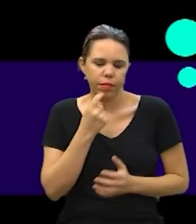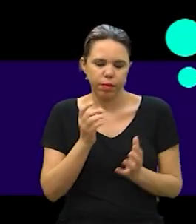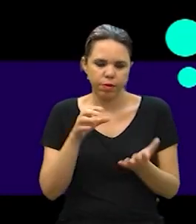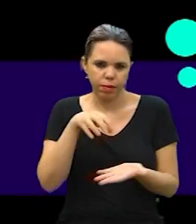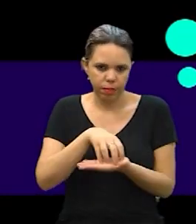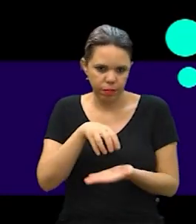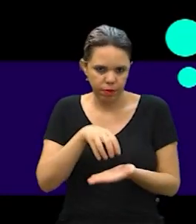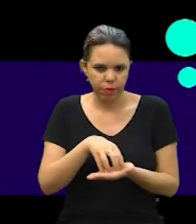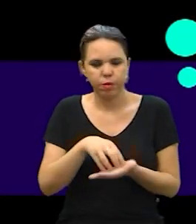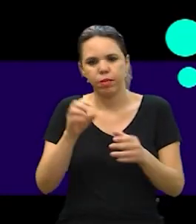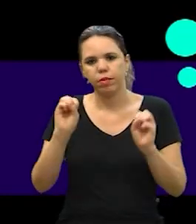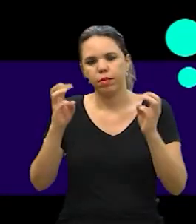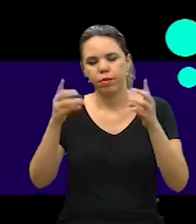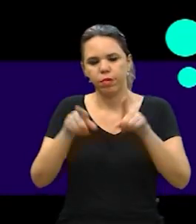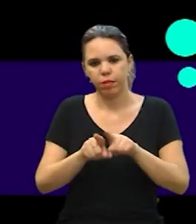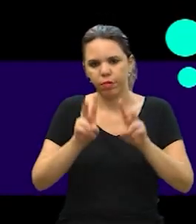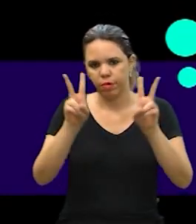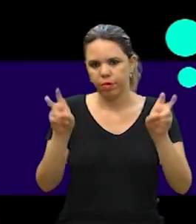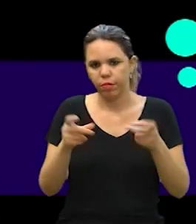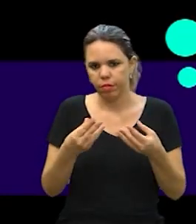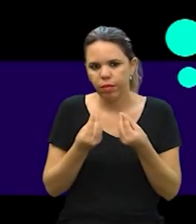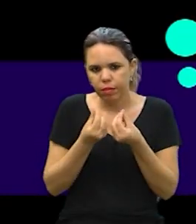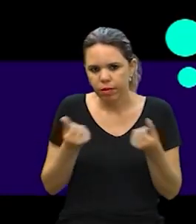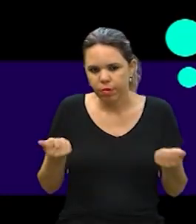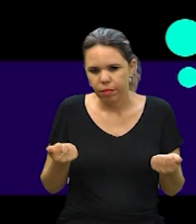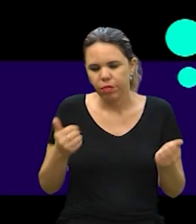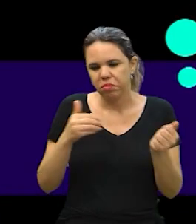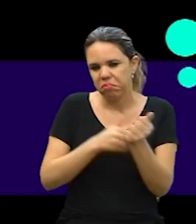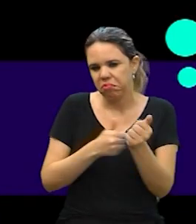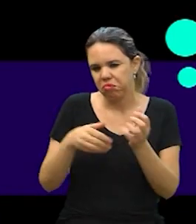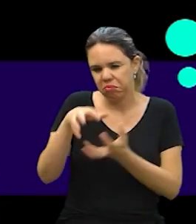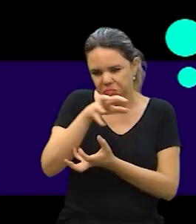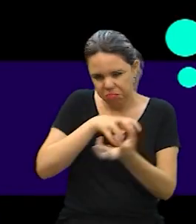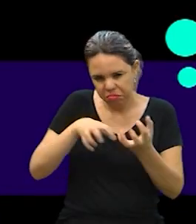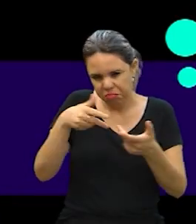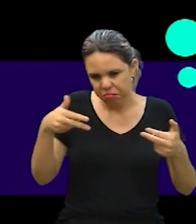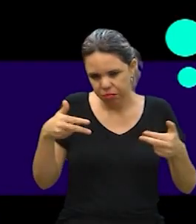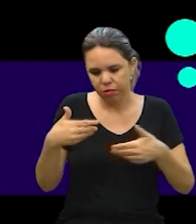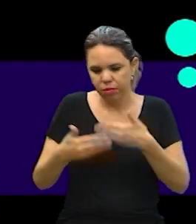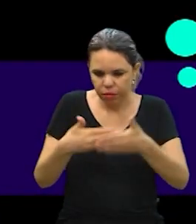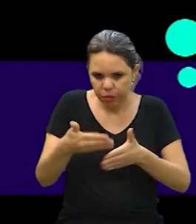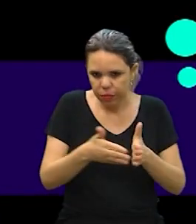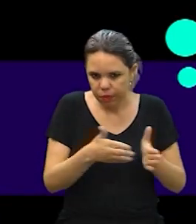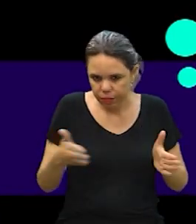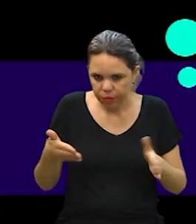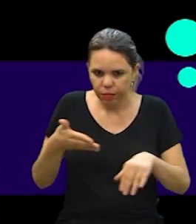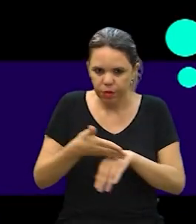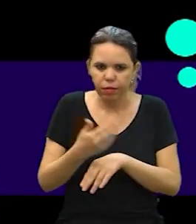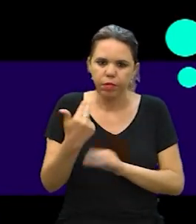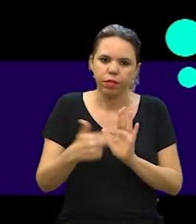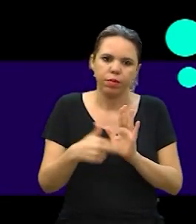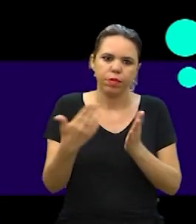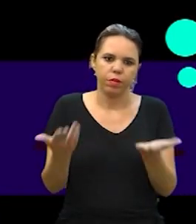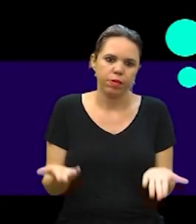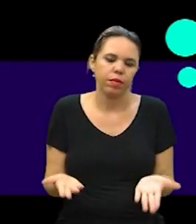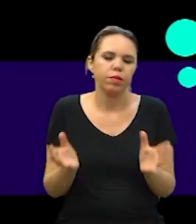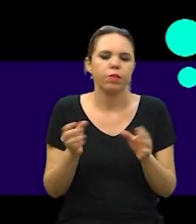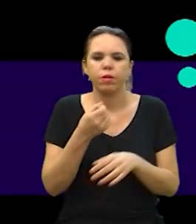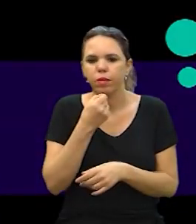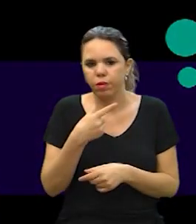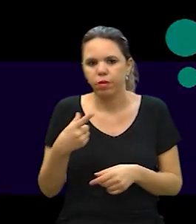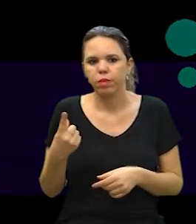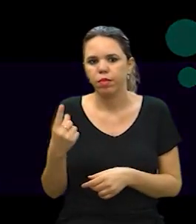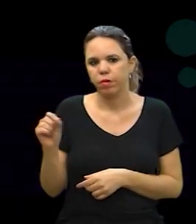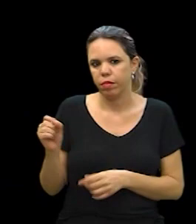em Campinas. Di Lopes aborda temas sensíveis, tabus, polêmicas e processos envolvendo seu nome.